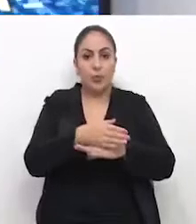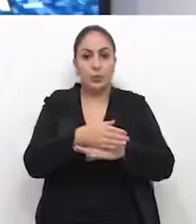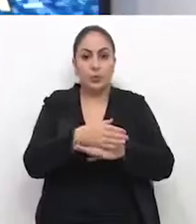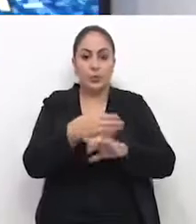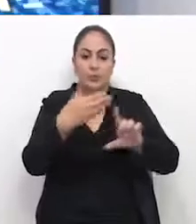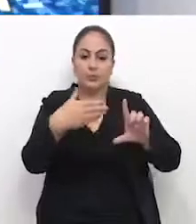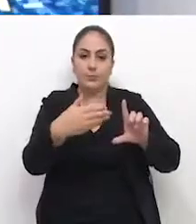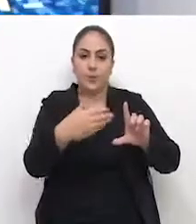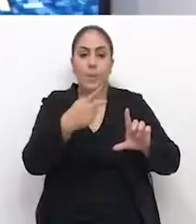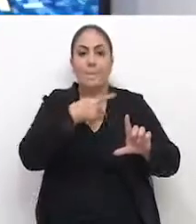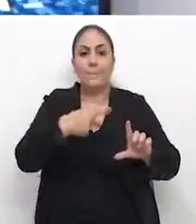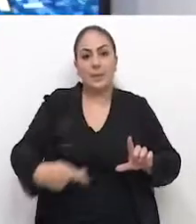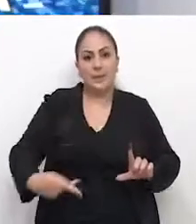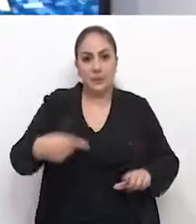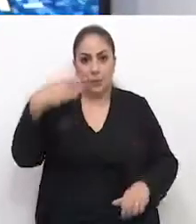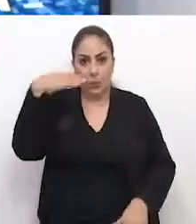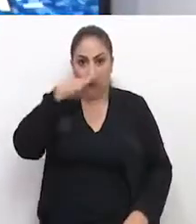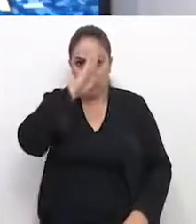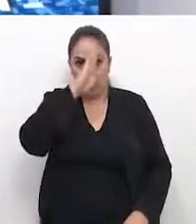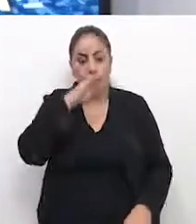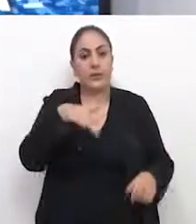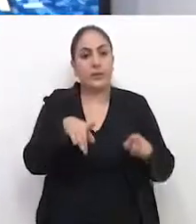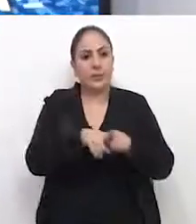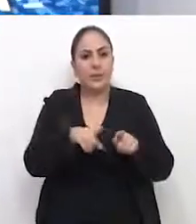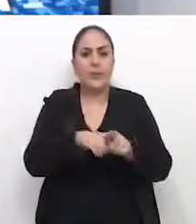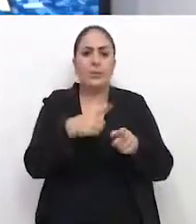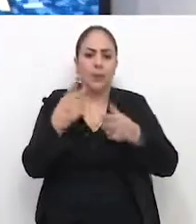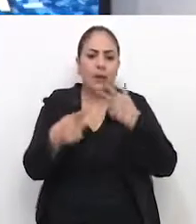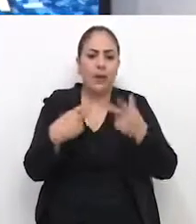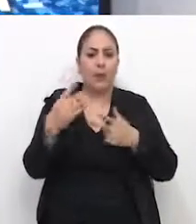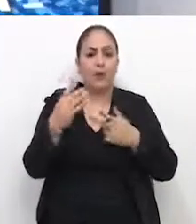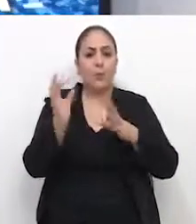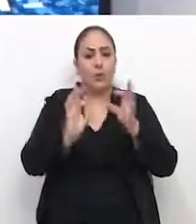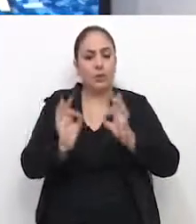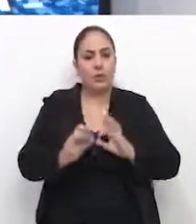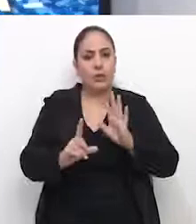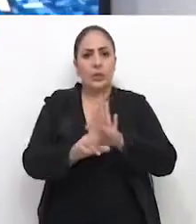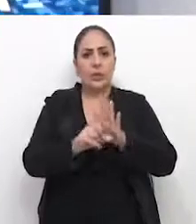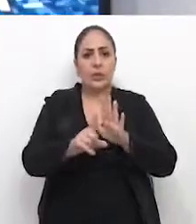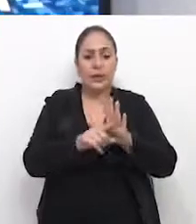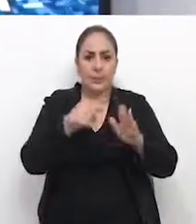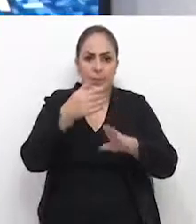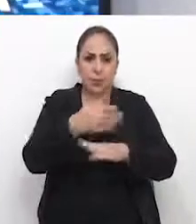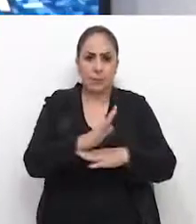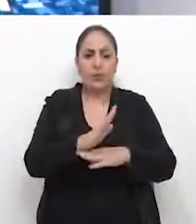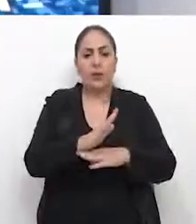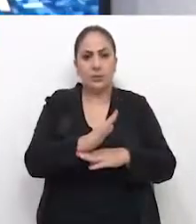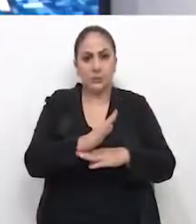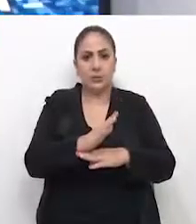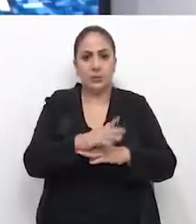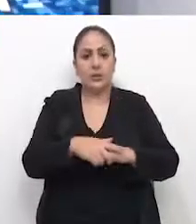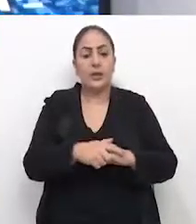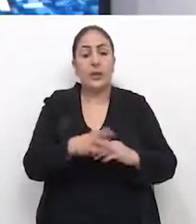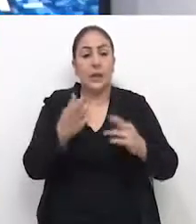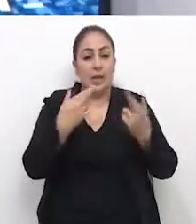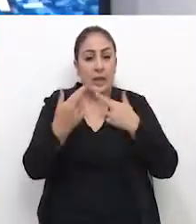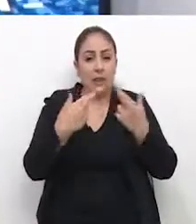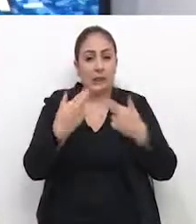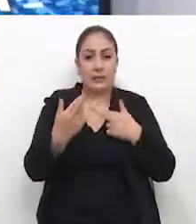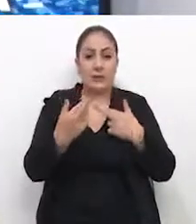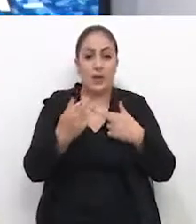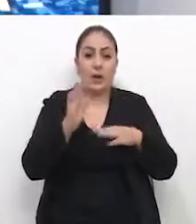participou de uma videoconferência com o presidente Jair Bolsonaro para tratar do projeto de lei aprovado no Congresso